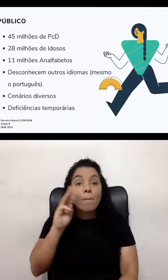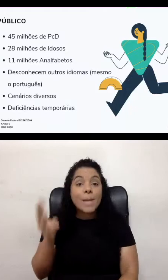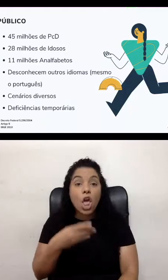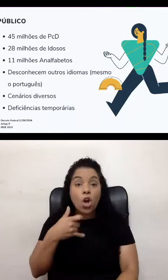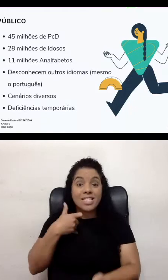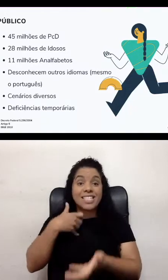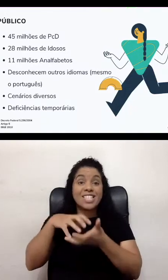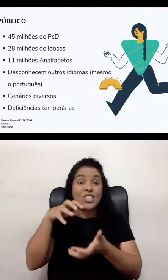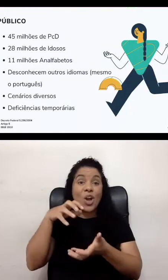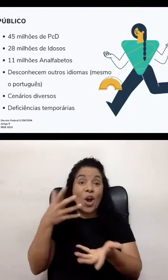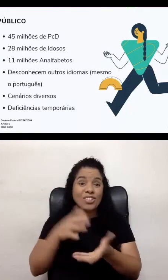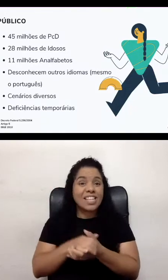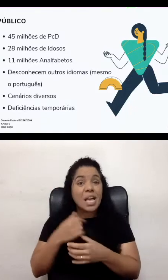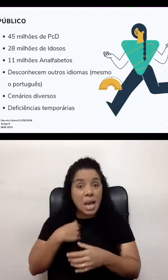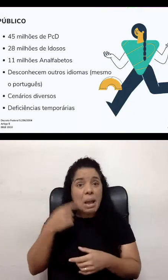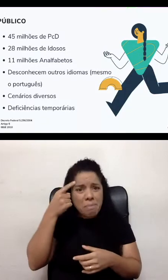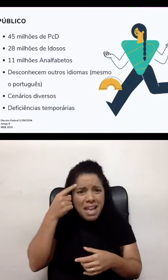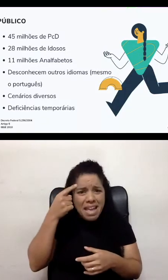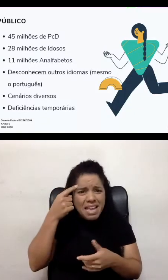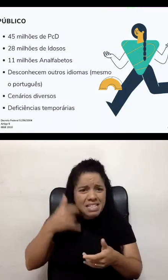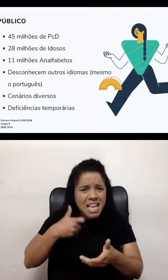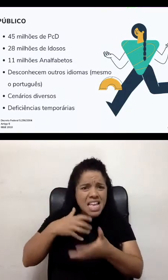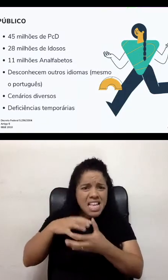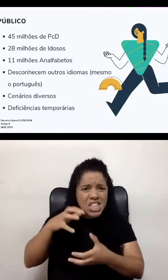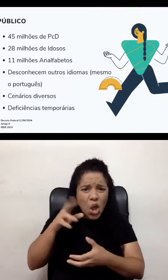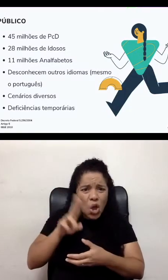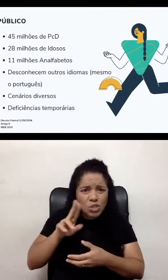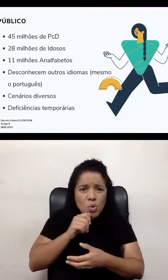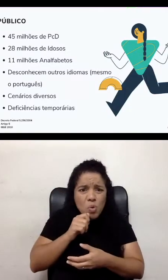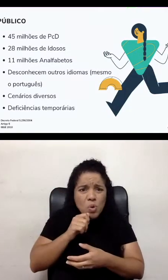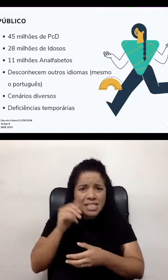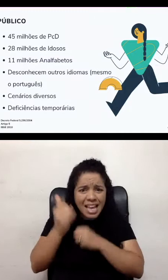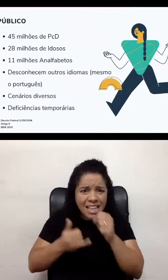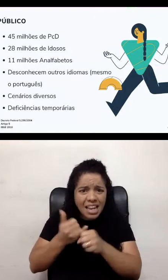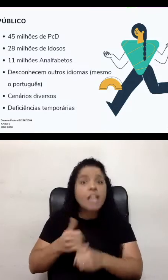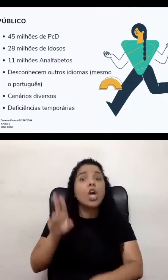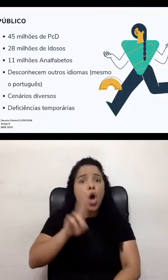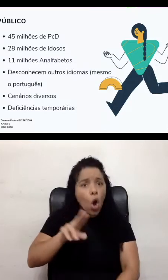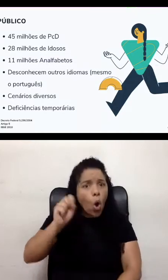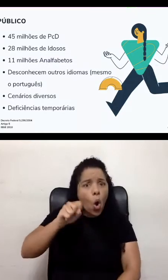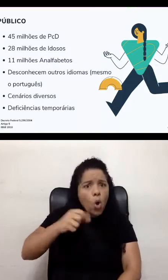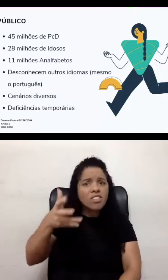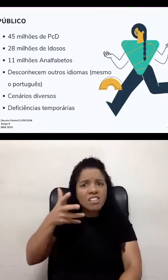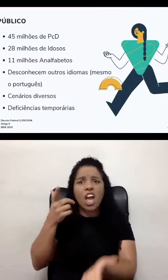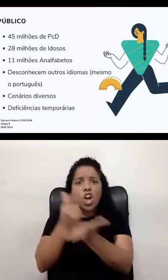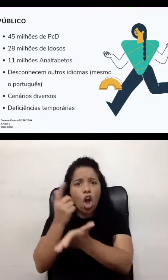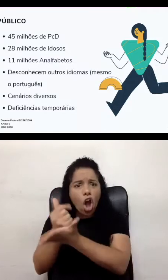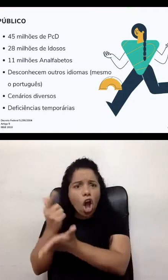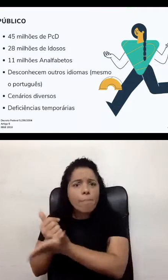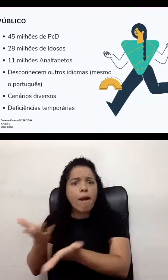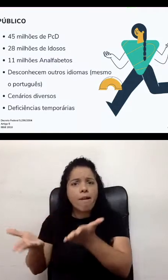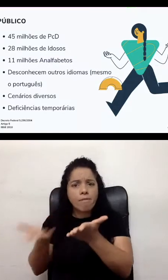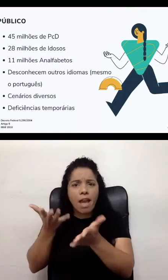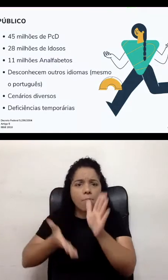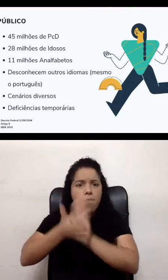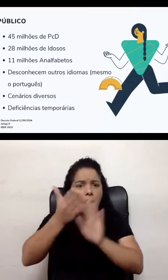A gente pensa que os idosos não usam a internet, usam pra caramba, gente. Os idosos querem comprar, os idosos querem viajar, e